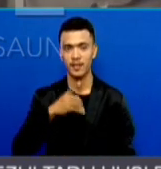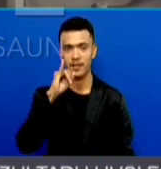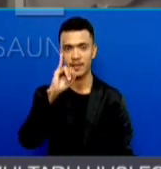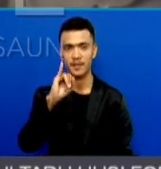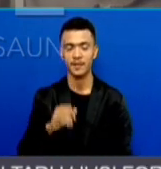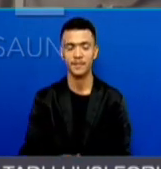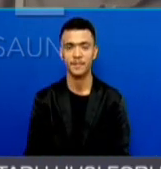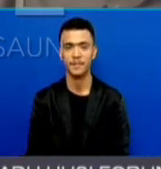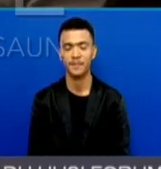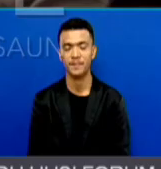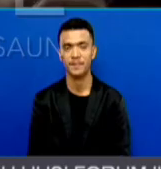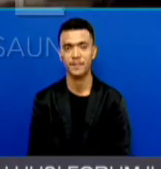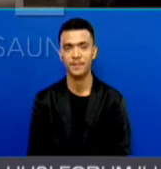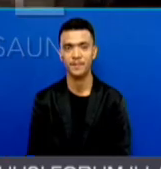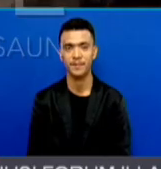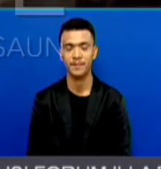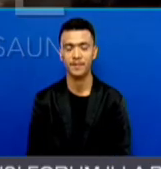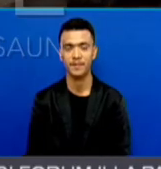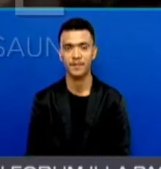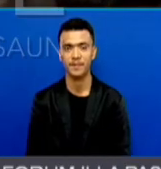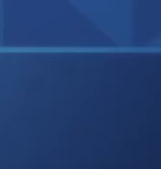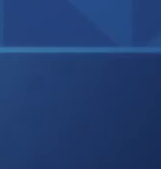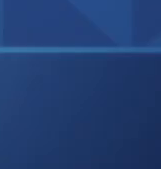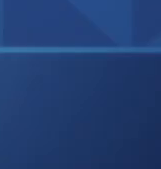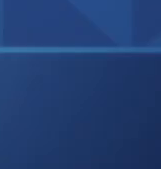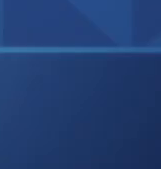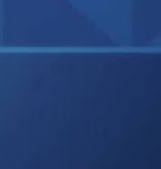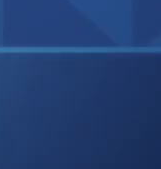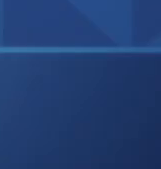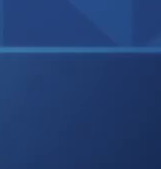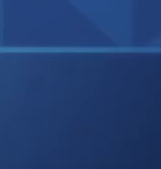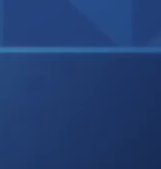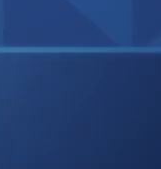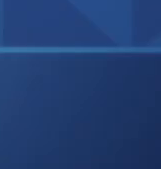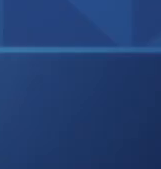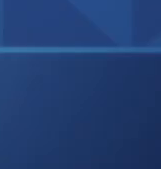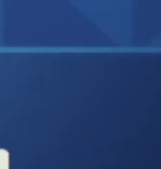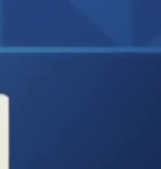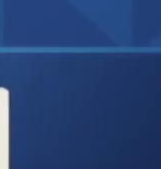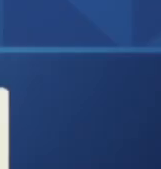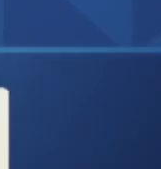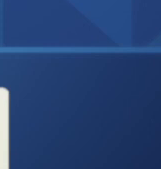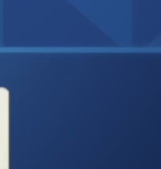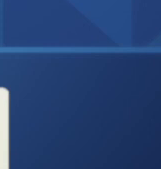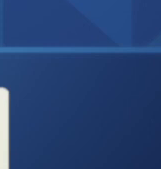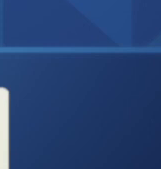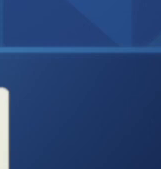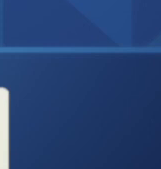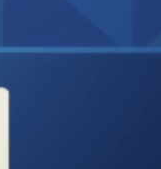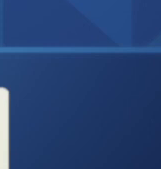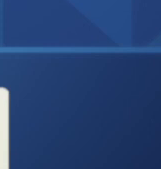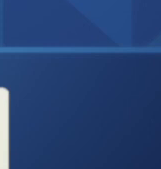Ezequiel Freitas, Jerônimo Mauno, RTTL. Hi, telespectadores, atu hetan informasan aktuais